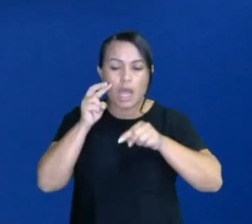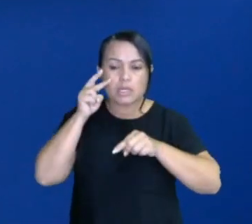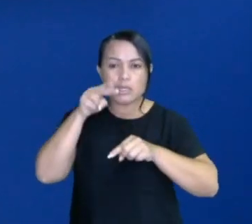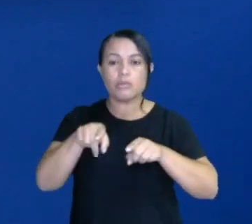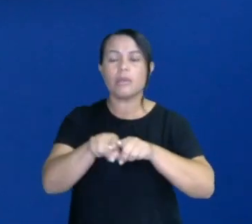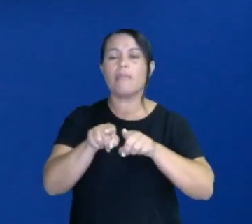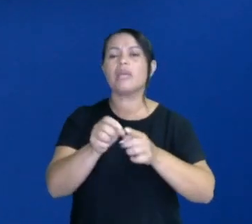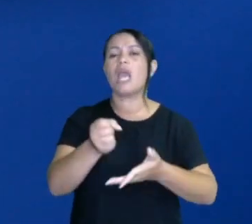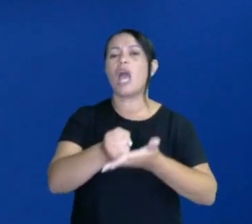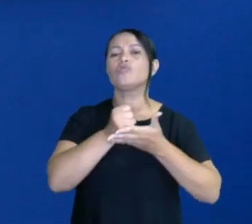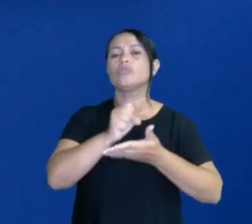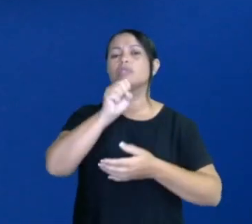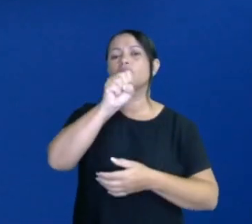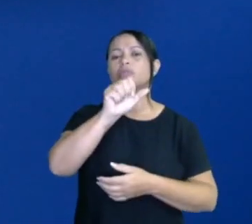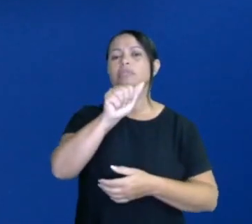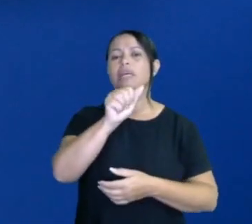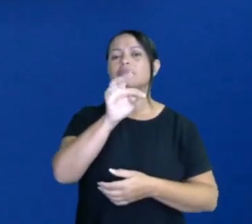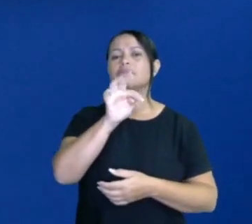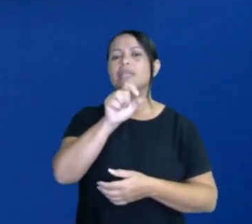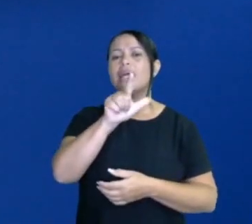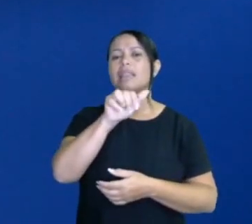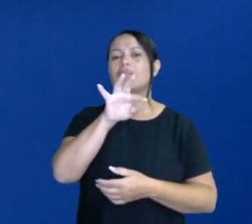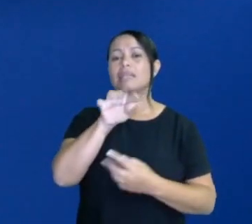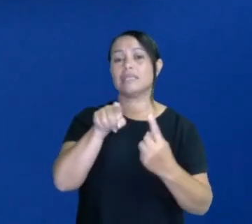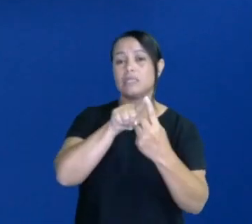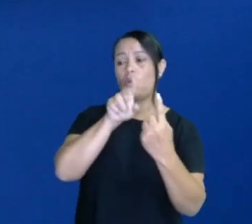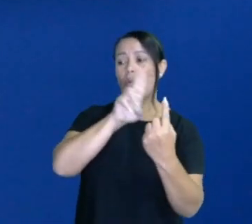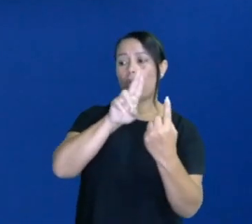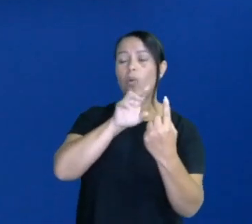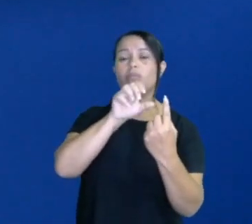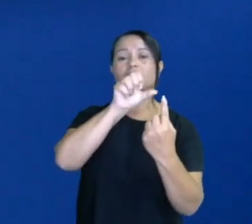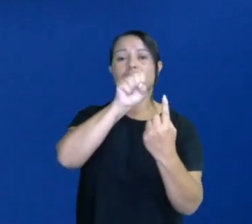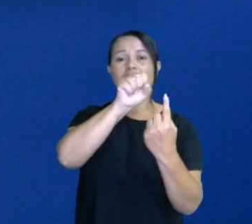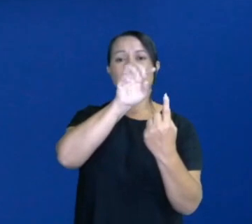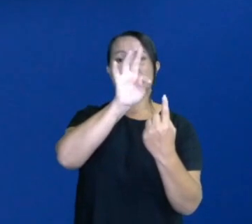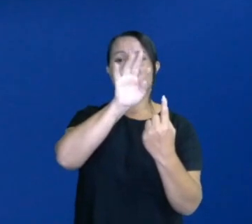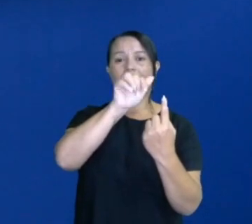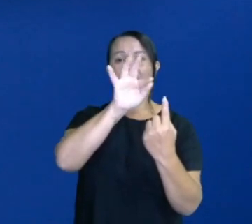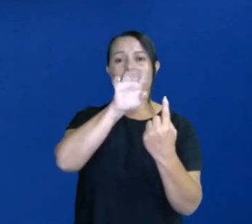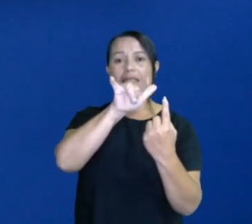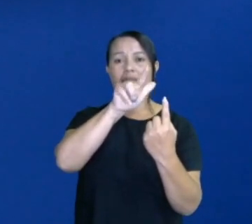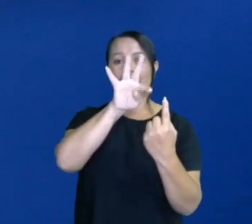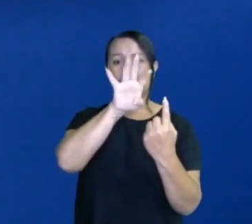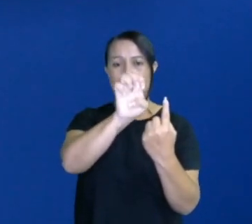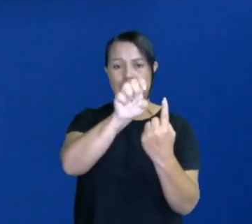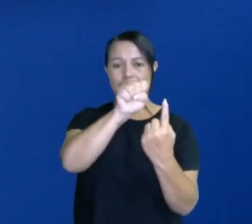os satélites, tá certo? Então a primeira imagem aqui nós vimos os satélites.